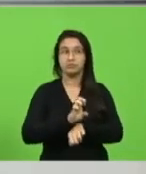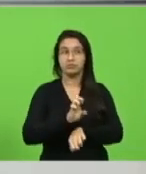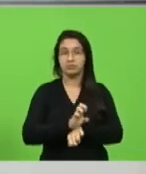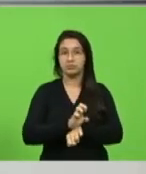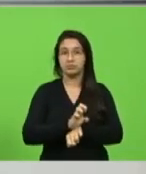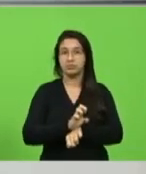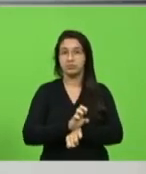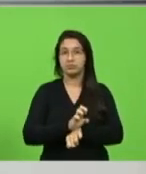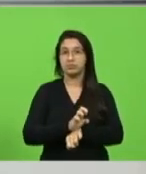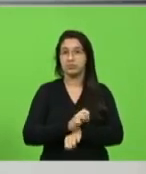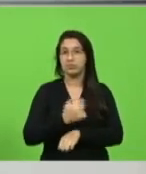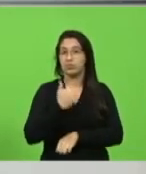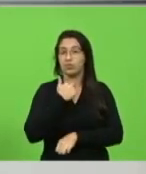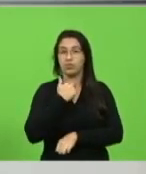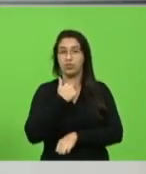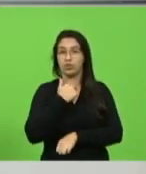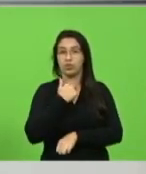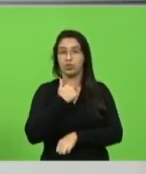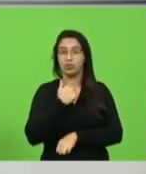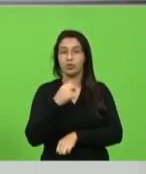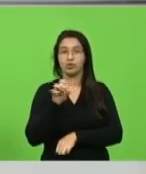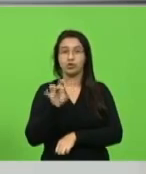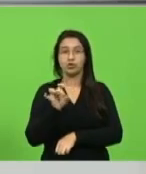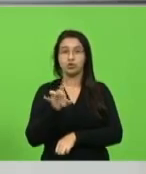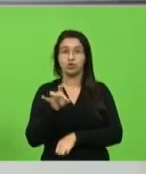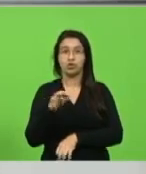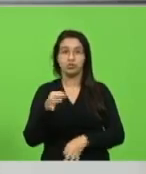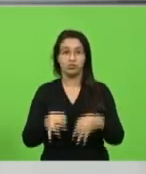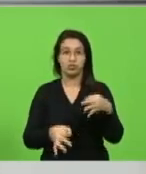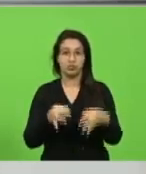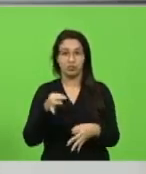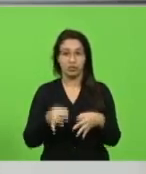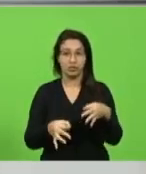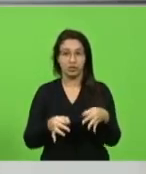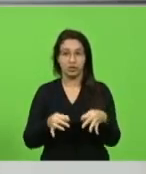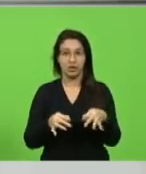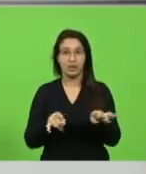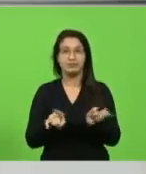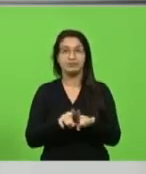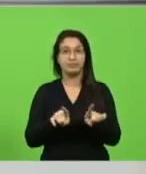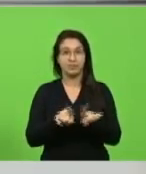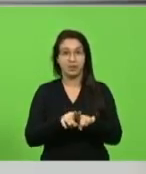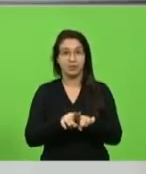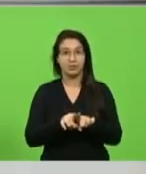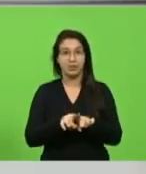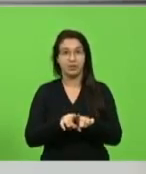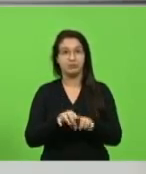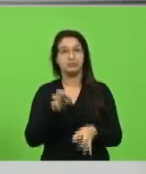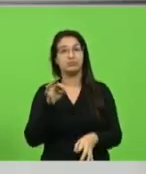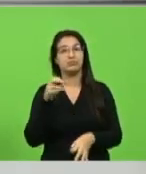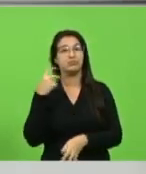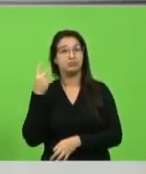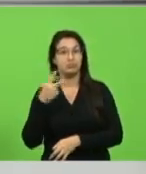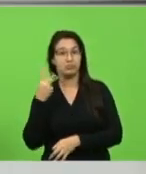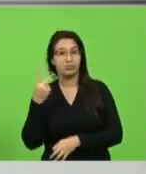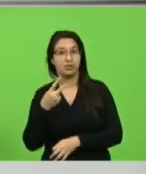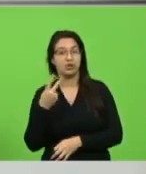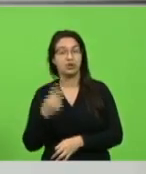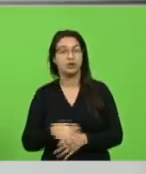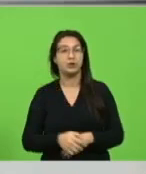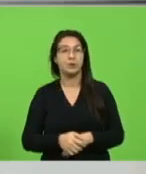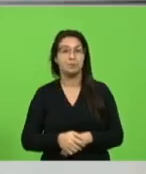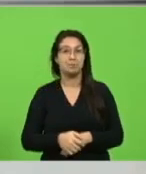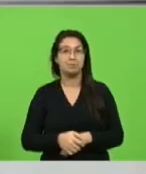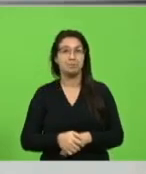deve ser somente jurídica, mas também política, haja vista que a finalidade do impeachment, como Dantes